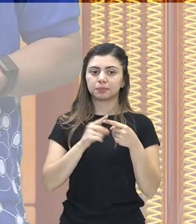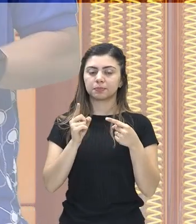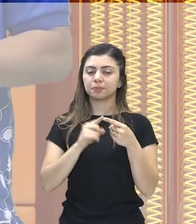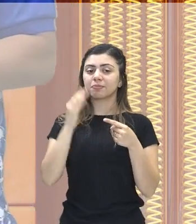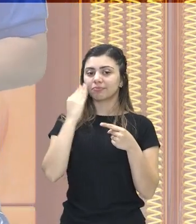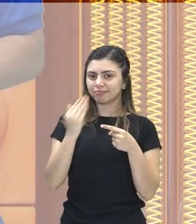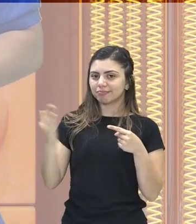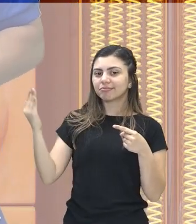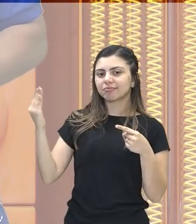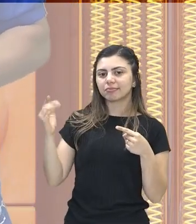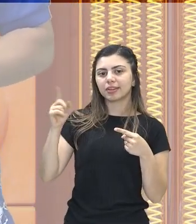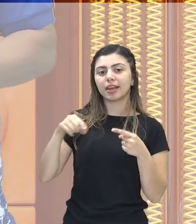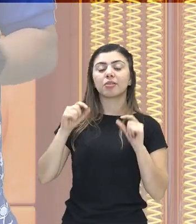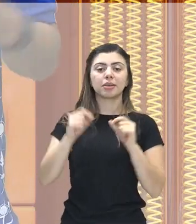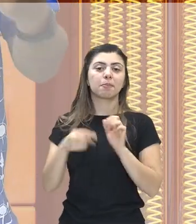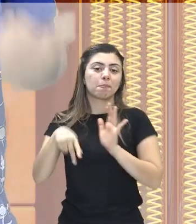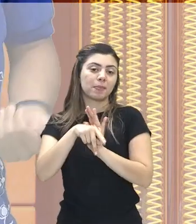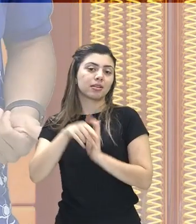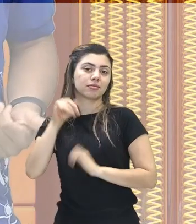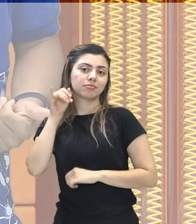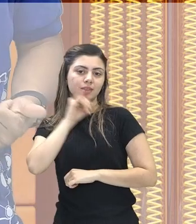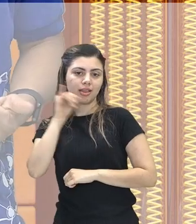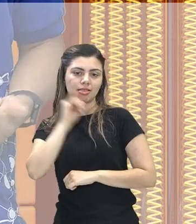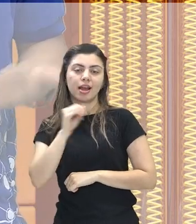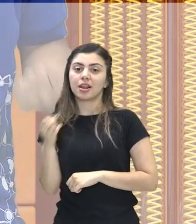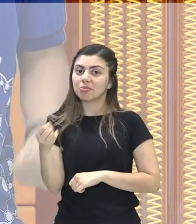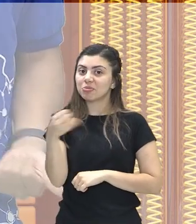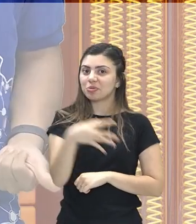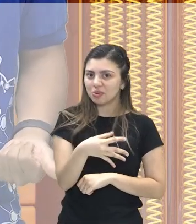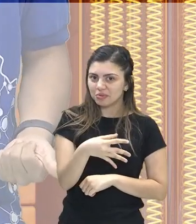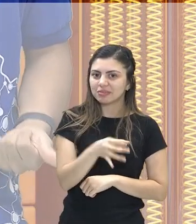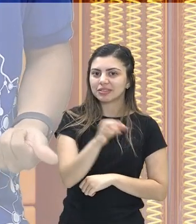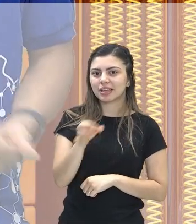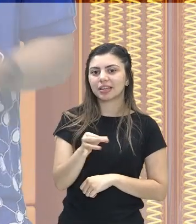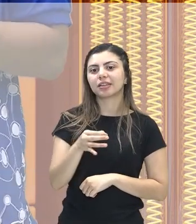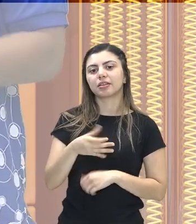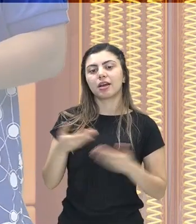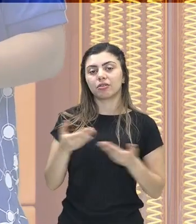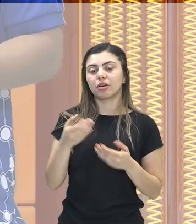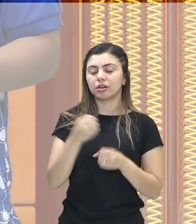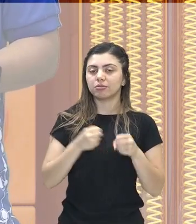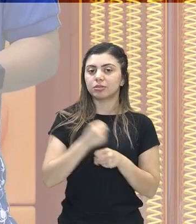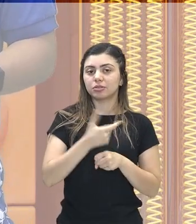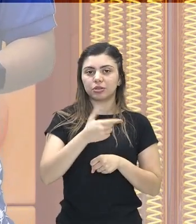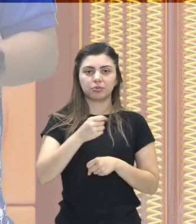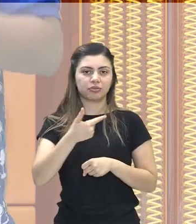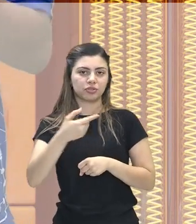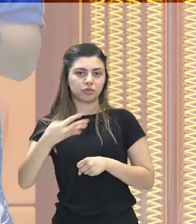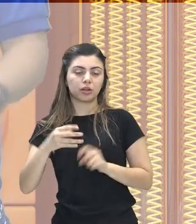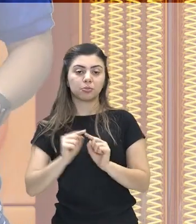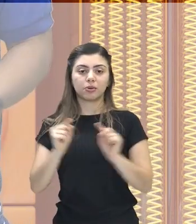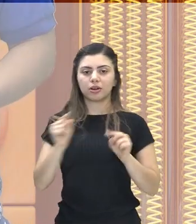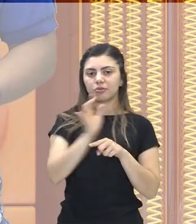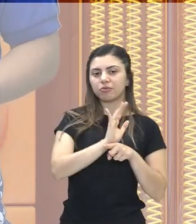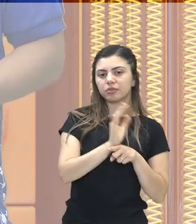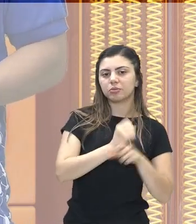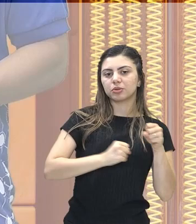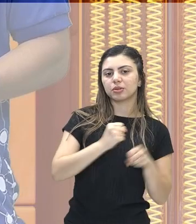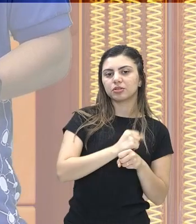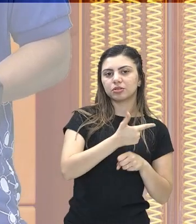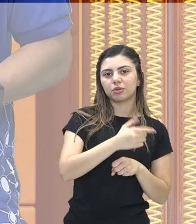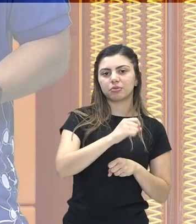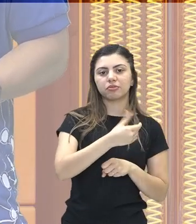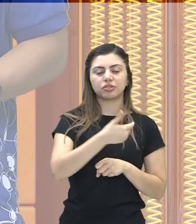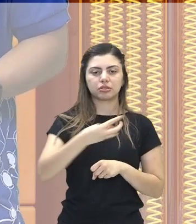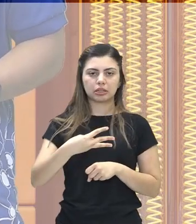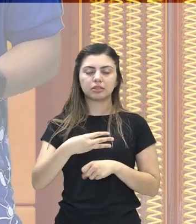Capitão, né, é um filme italiano, muito recente, né? Essa aula está sendo transmitida em 2024, é um filme de 2023, foi indicado até a Oscar, né?